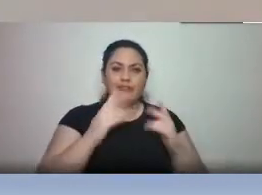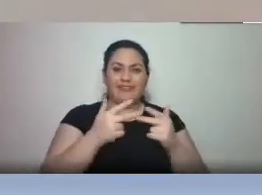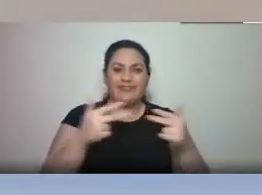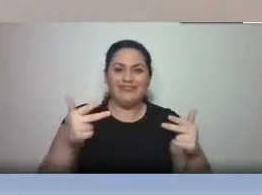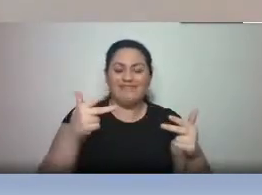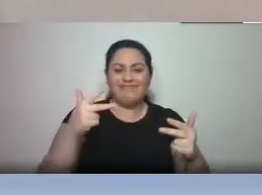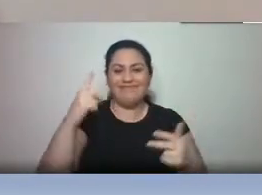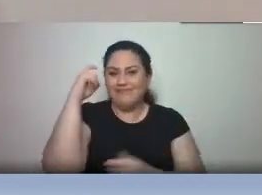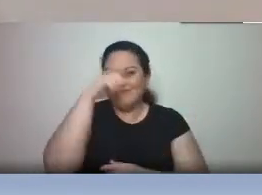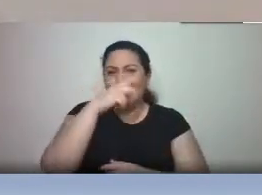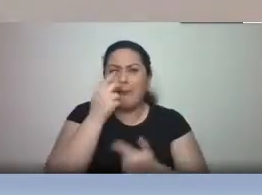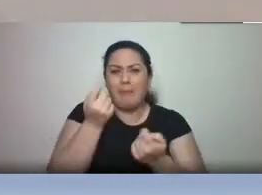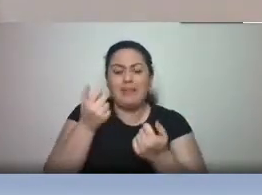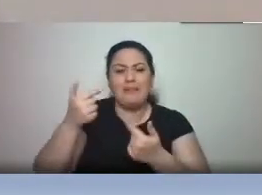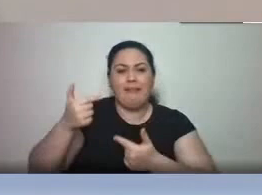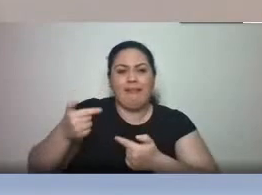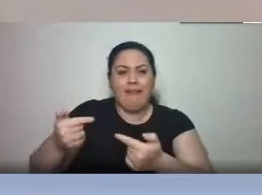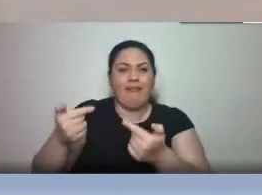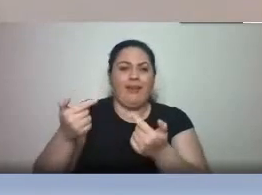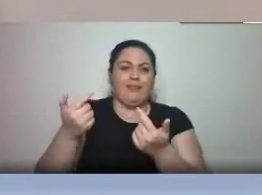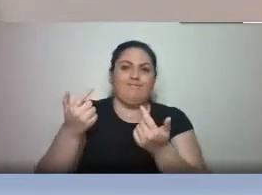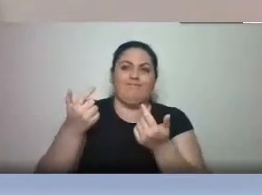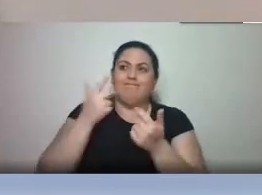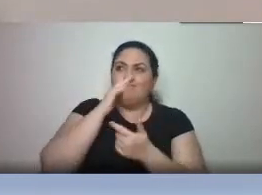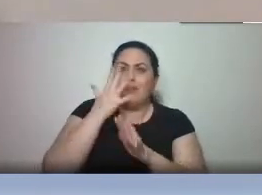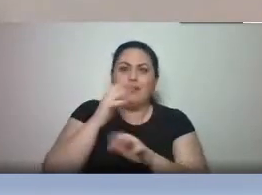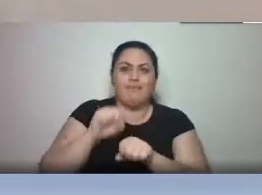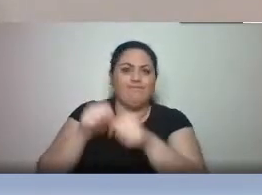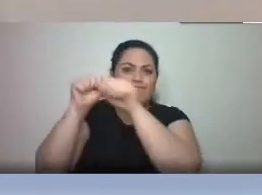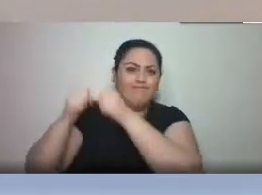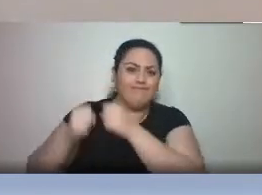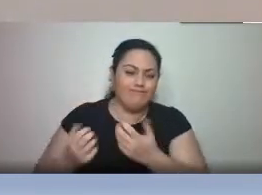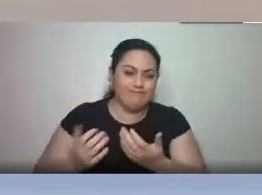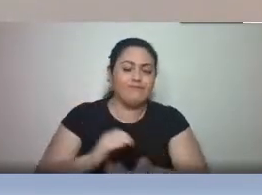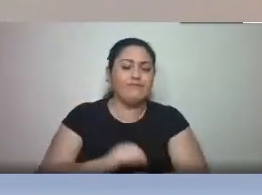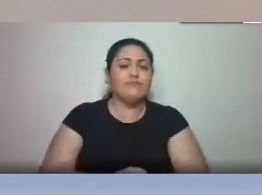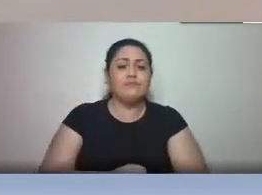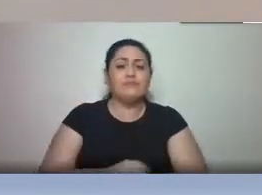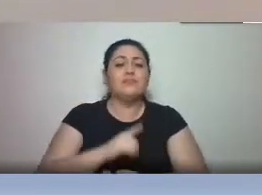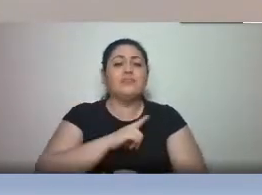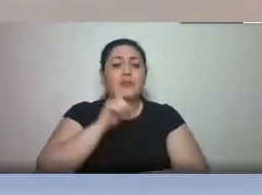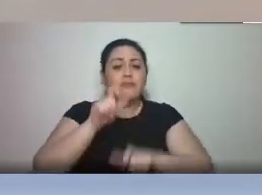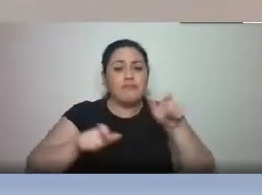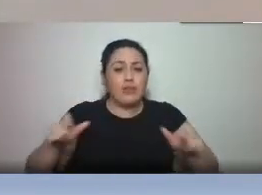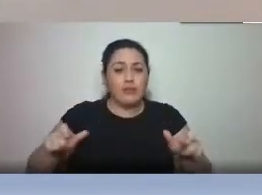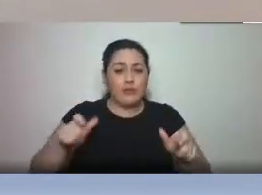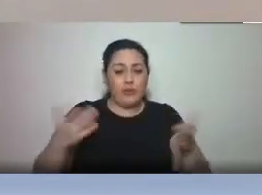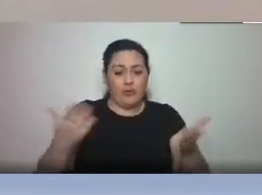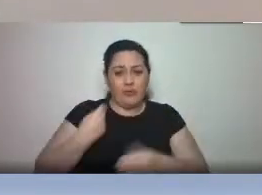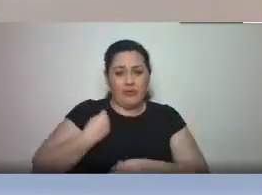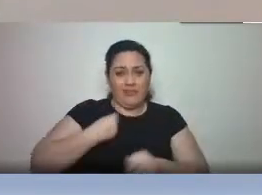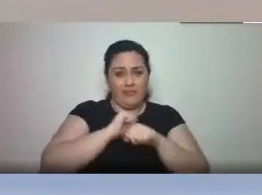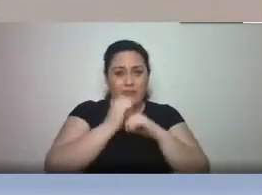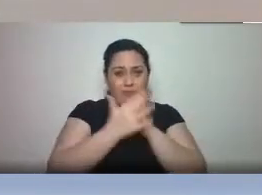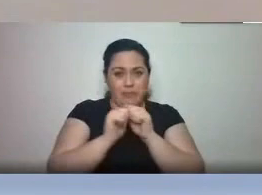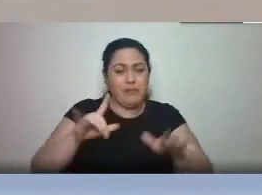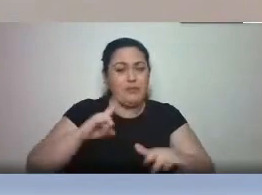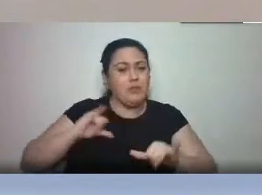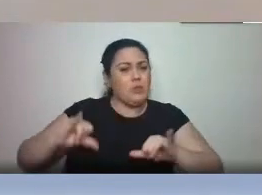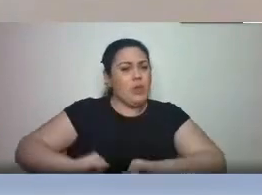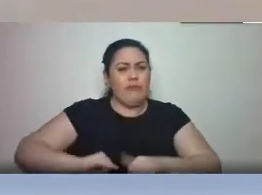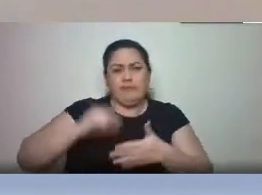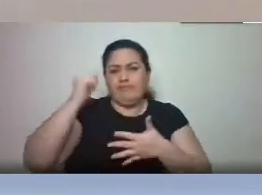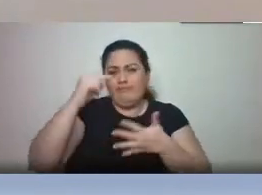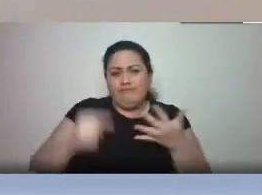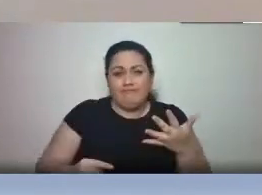natural. Quem vive o cotidiano da pandemia tem sofrido com ela em diferentes aspectos e níveis. As demandas de saúde mental